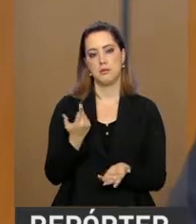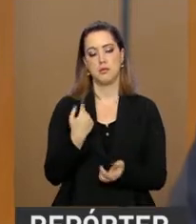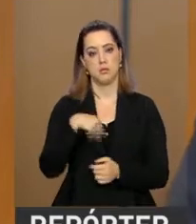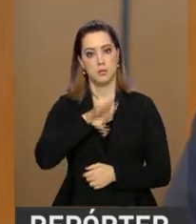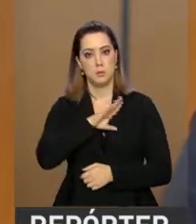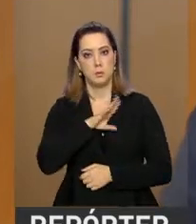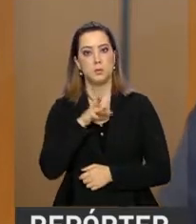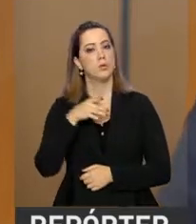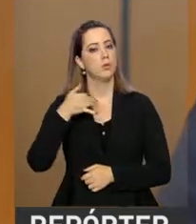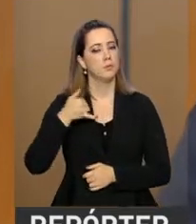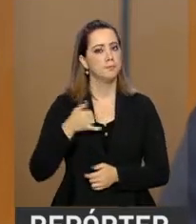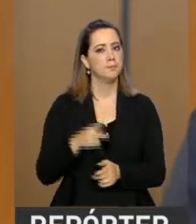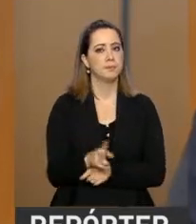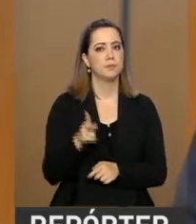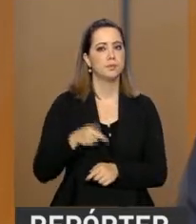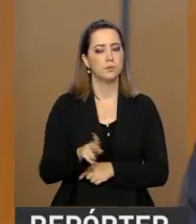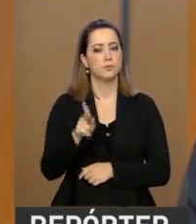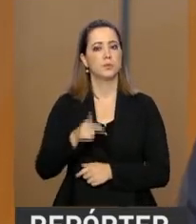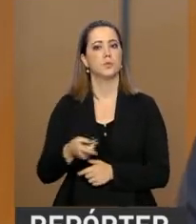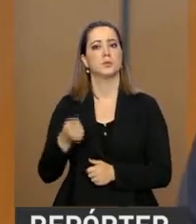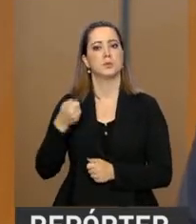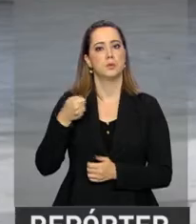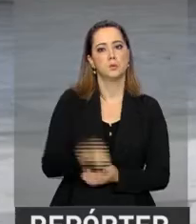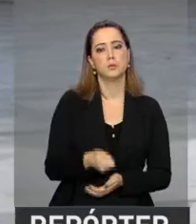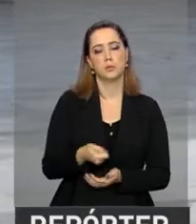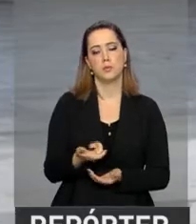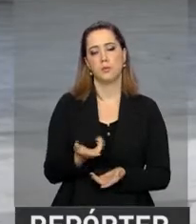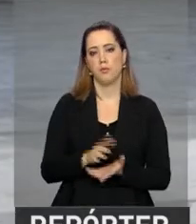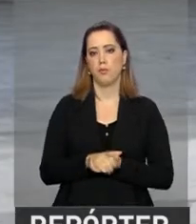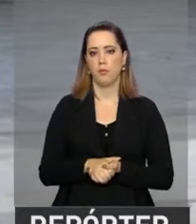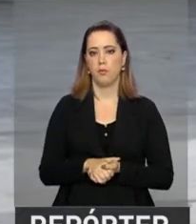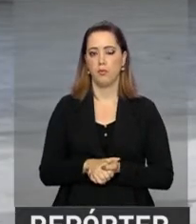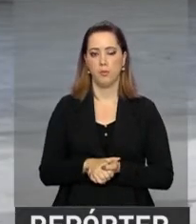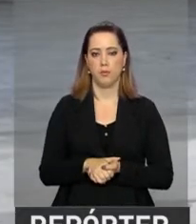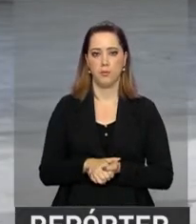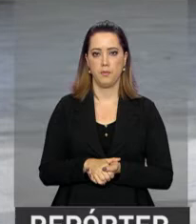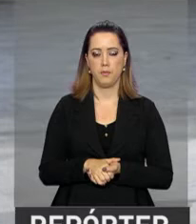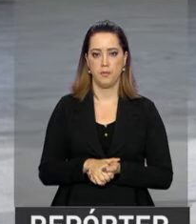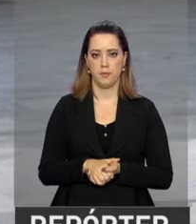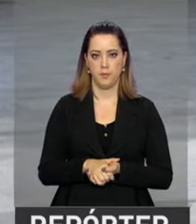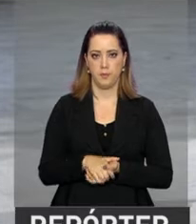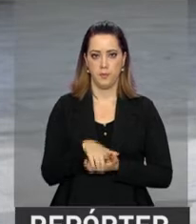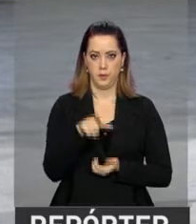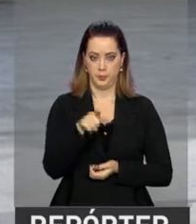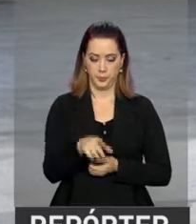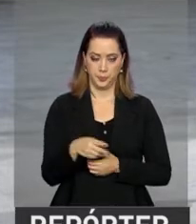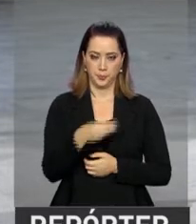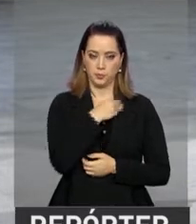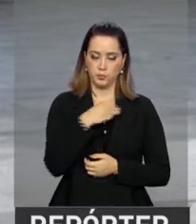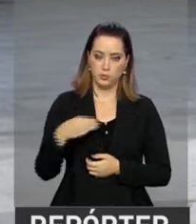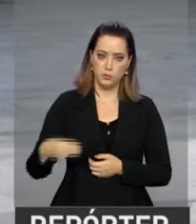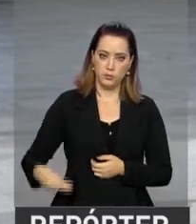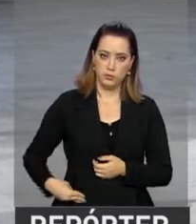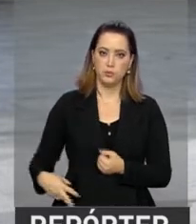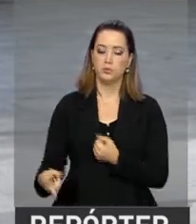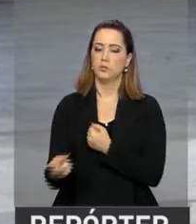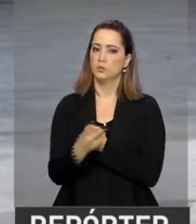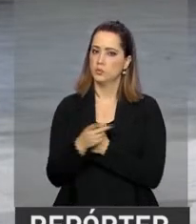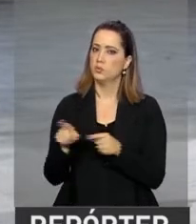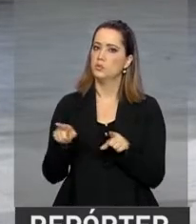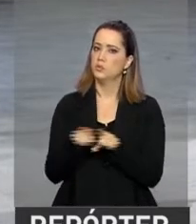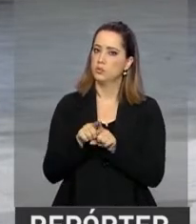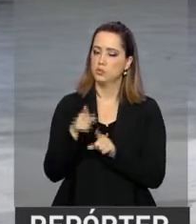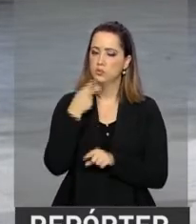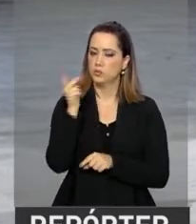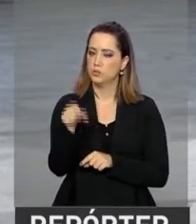nós vamos agir da maneira mais dura possível. Bom, o ministro da Defesa, Raul Jungmann, também comentou